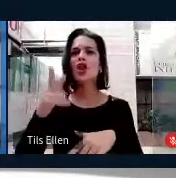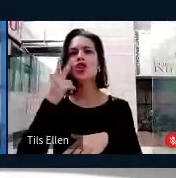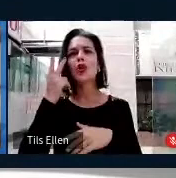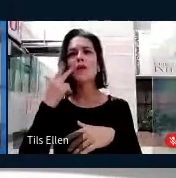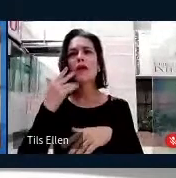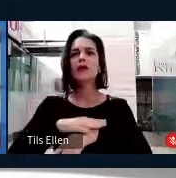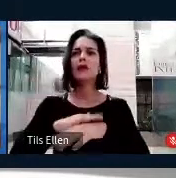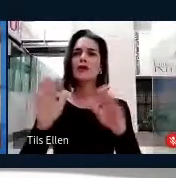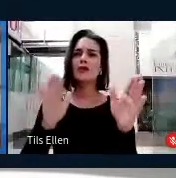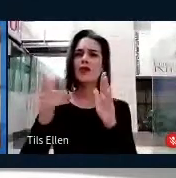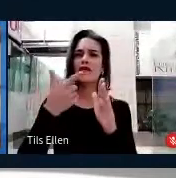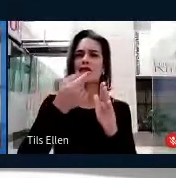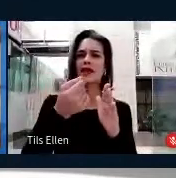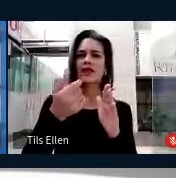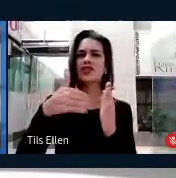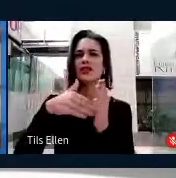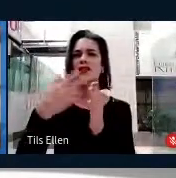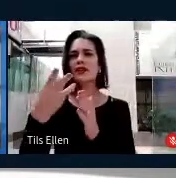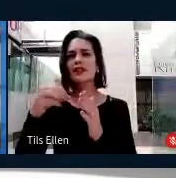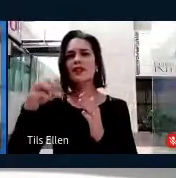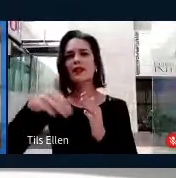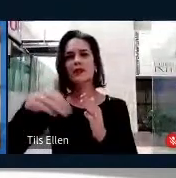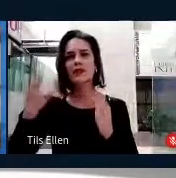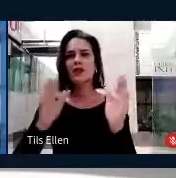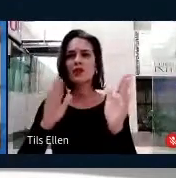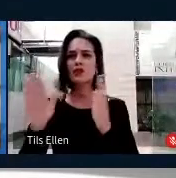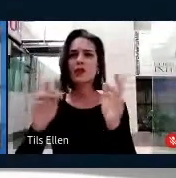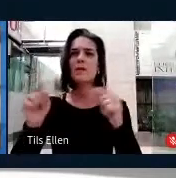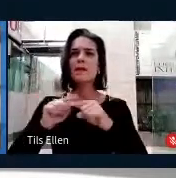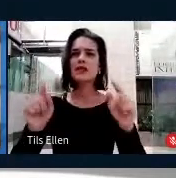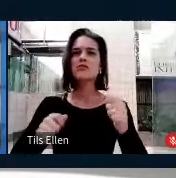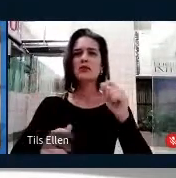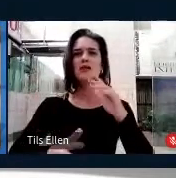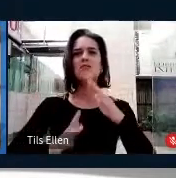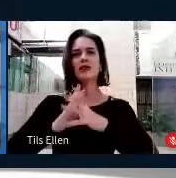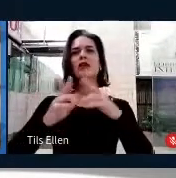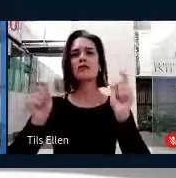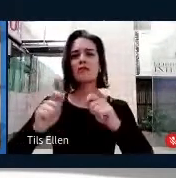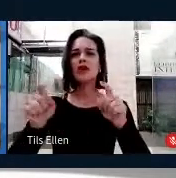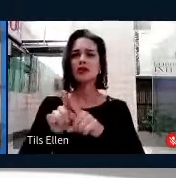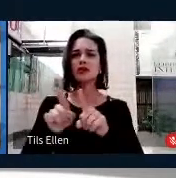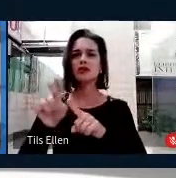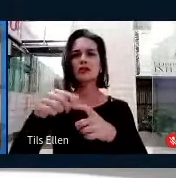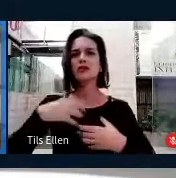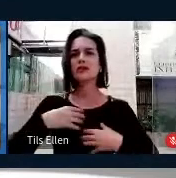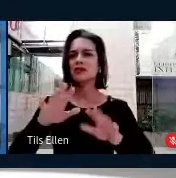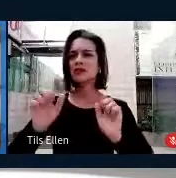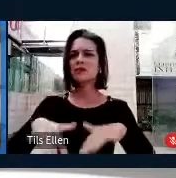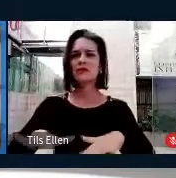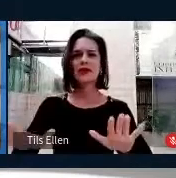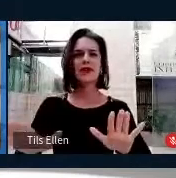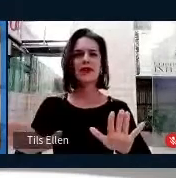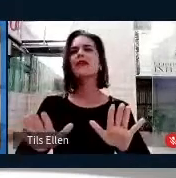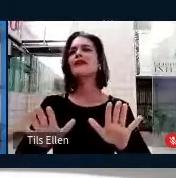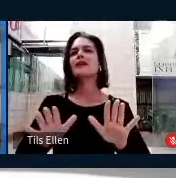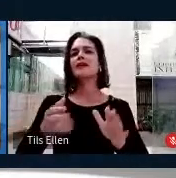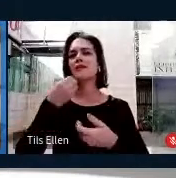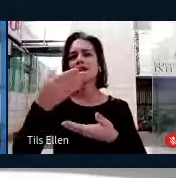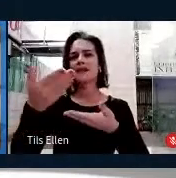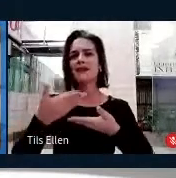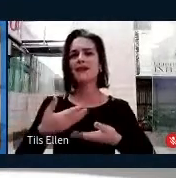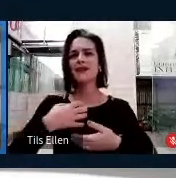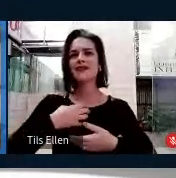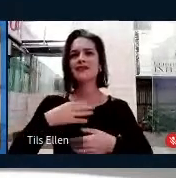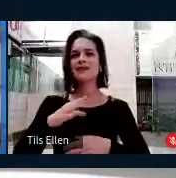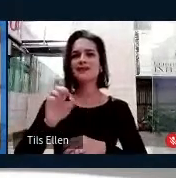minutos, mas, por favor, se precisar passar desse tempo, fique à vontade, você está em casa. Muito bem-vindo, estamos